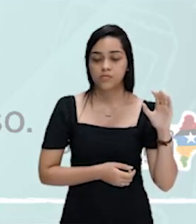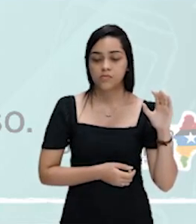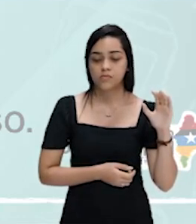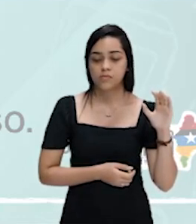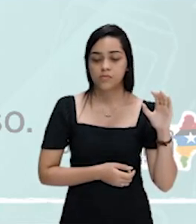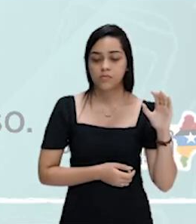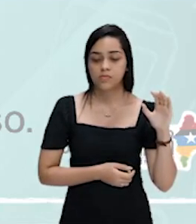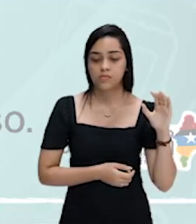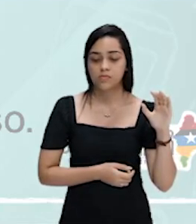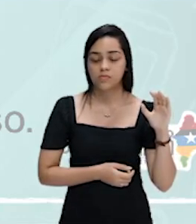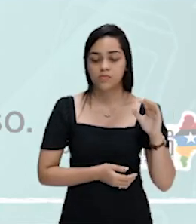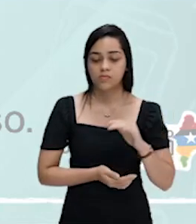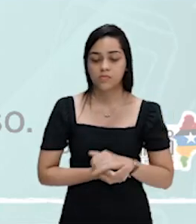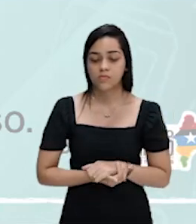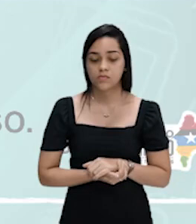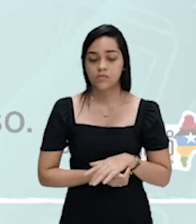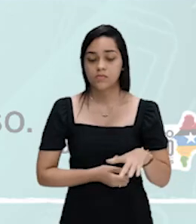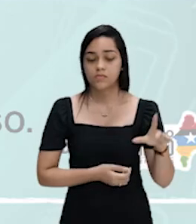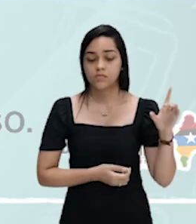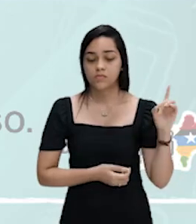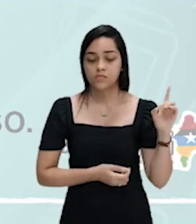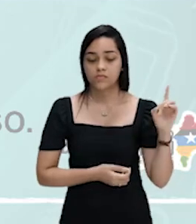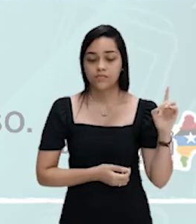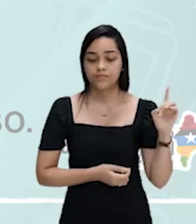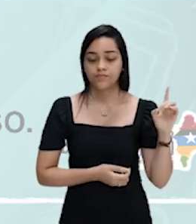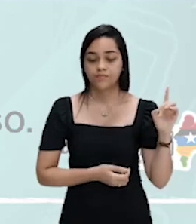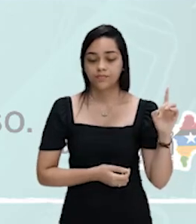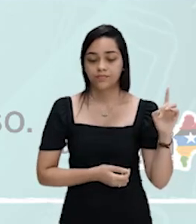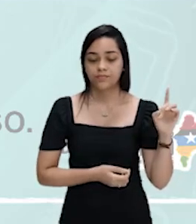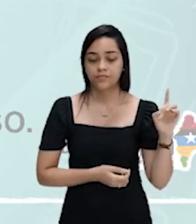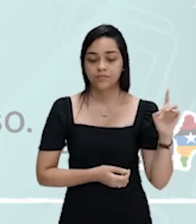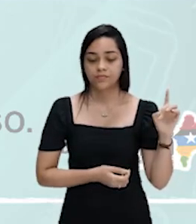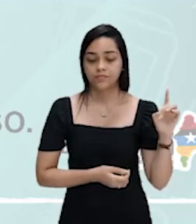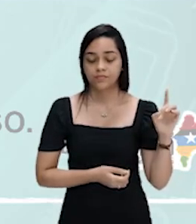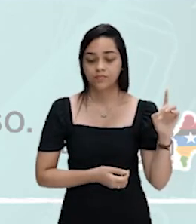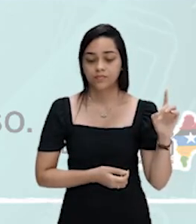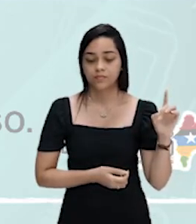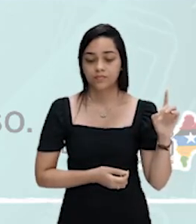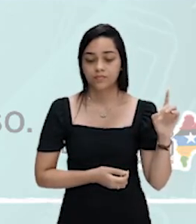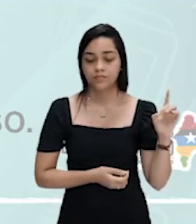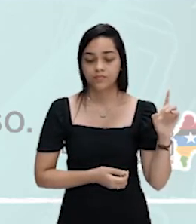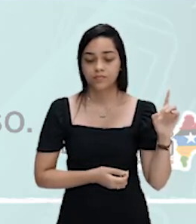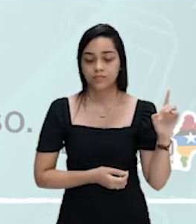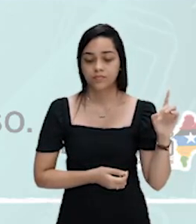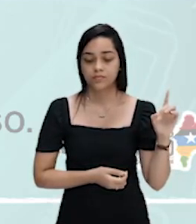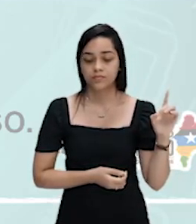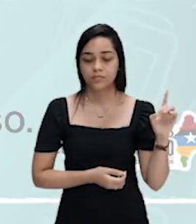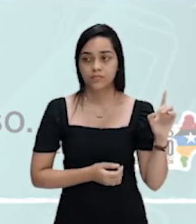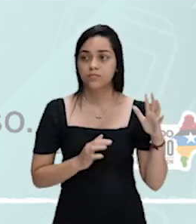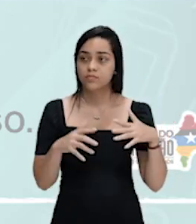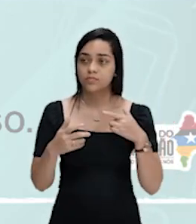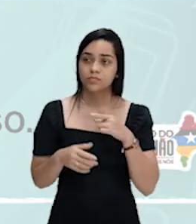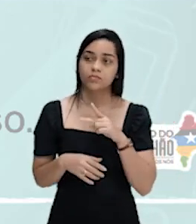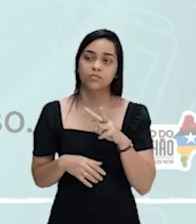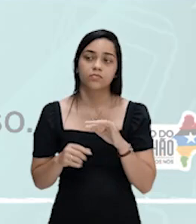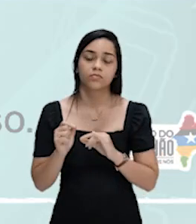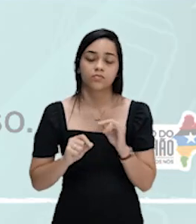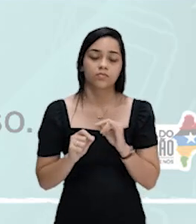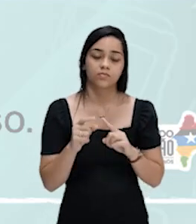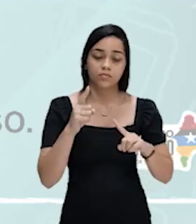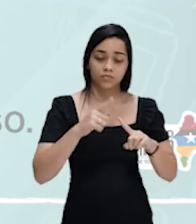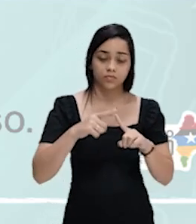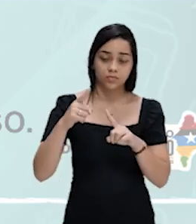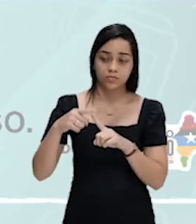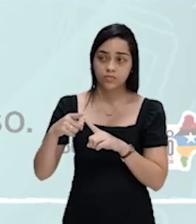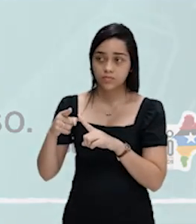convidadas para cursos gratuitos e meu tio que advogado orientou minha família no processo você vai o que classificar